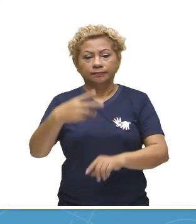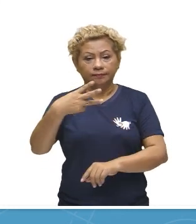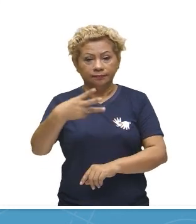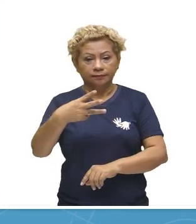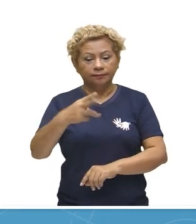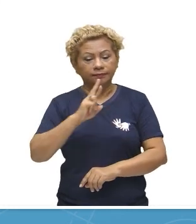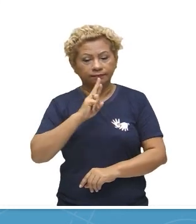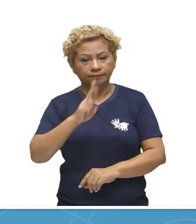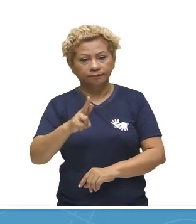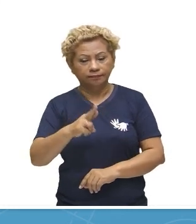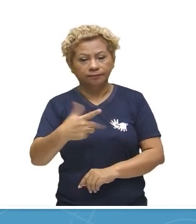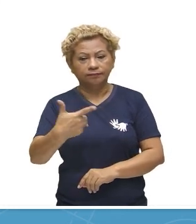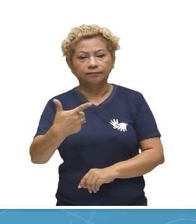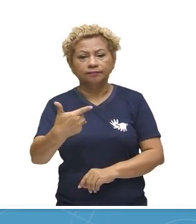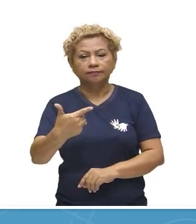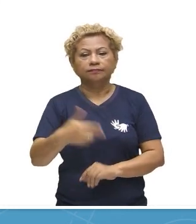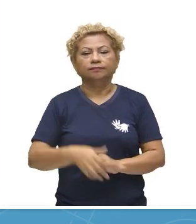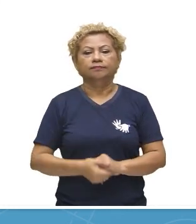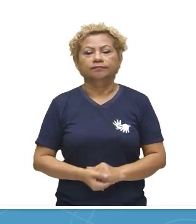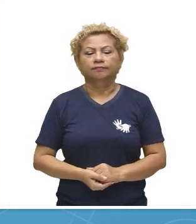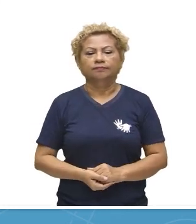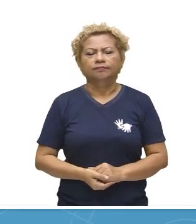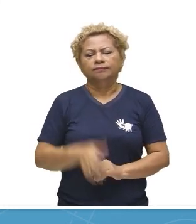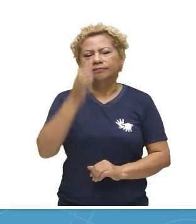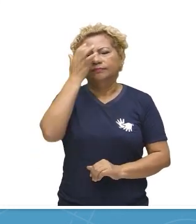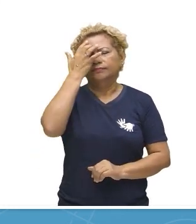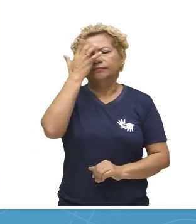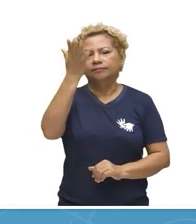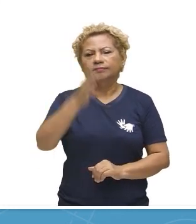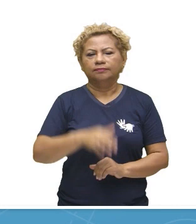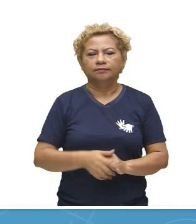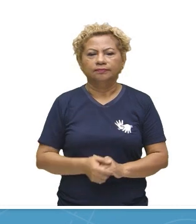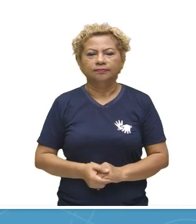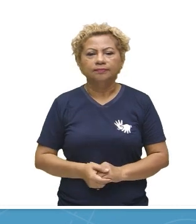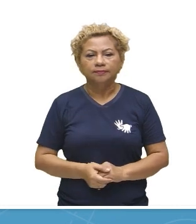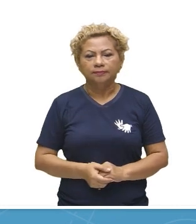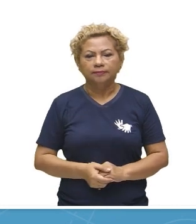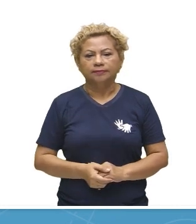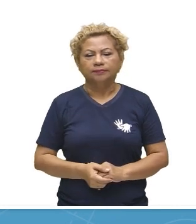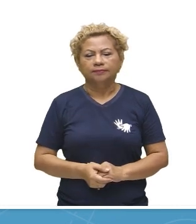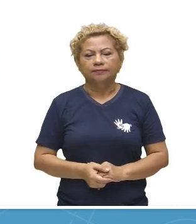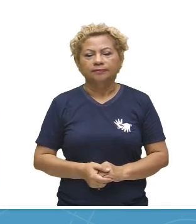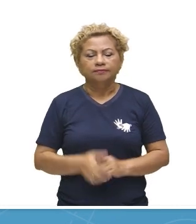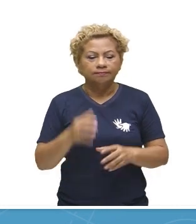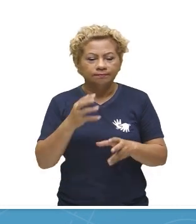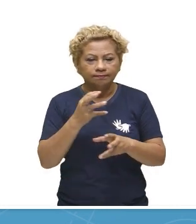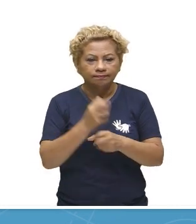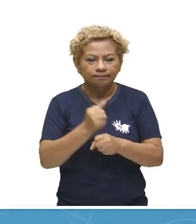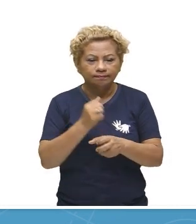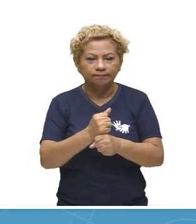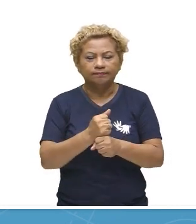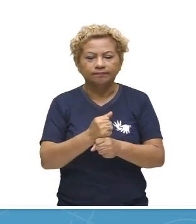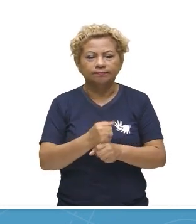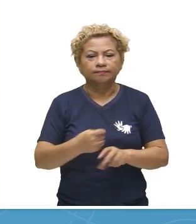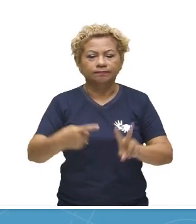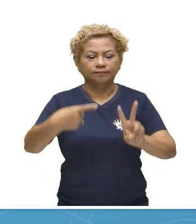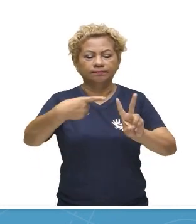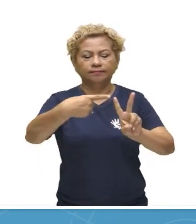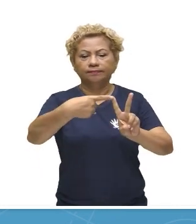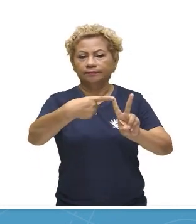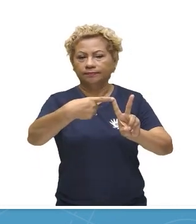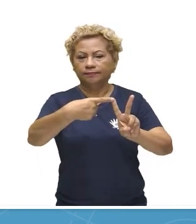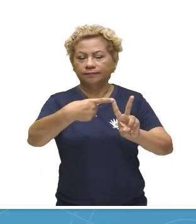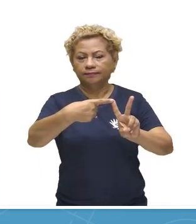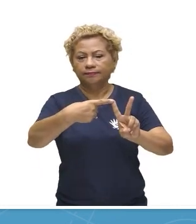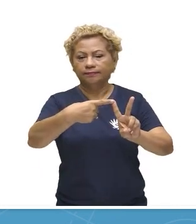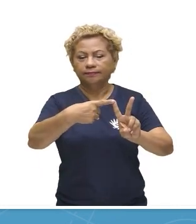justamente o 12. Então, assim eu consigo calcular essa raiz de